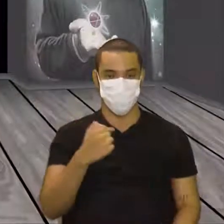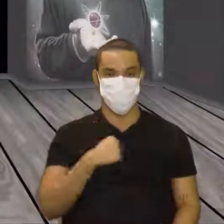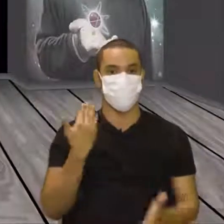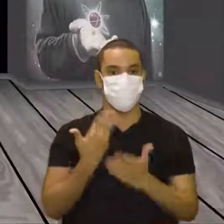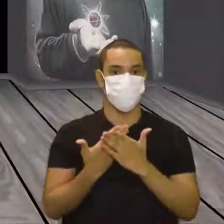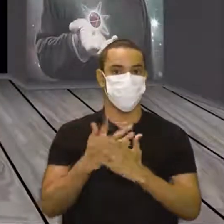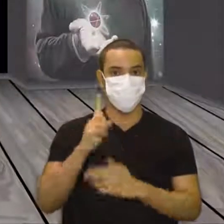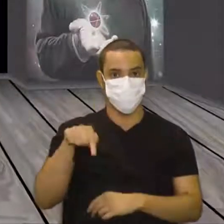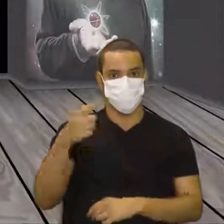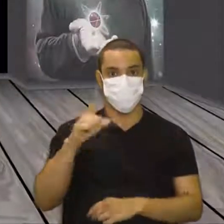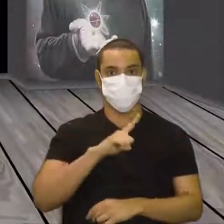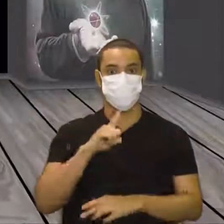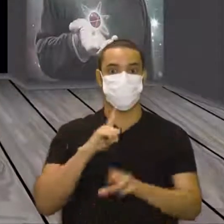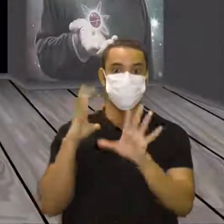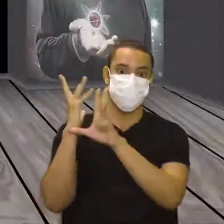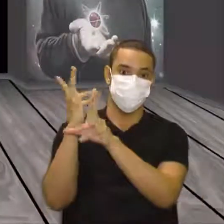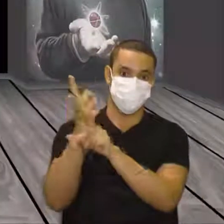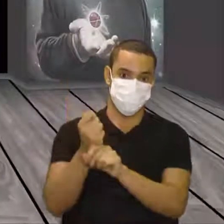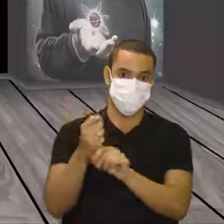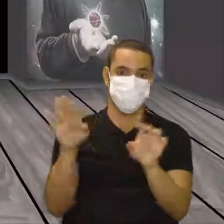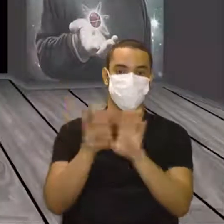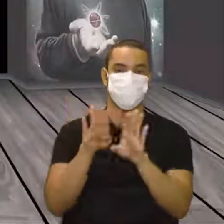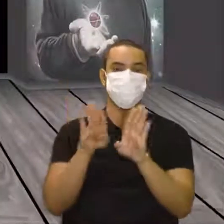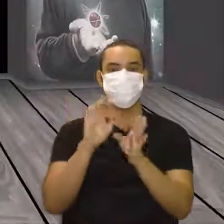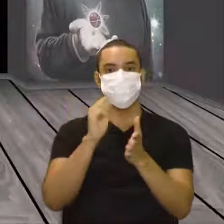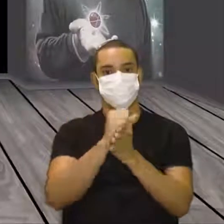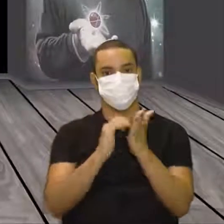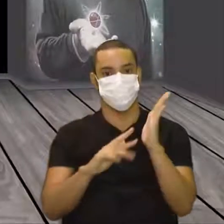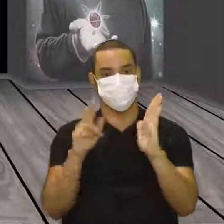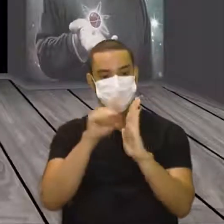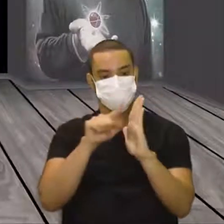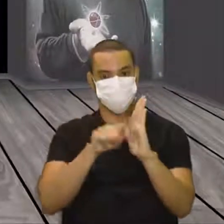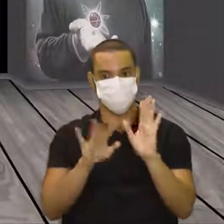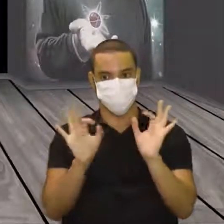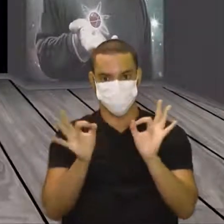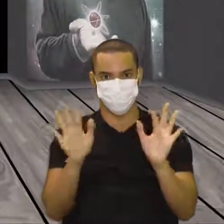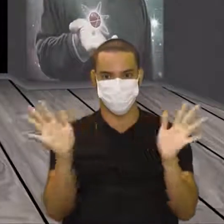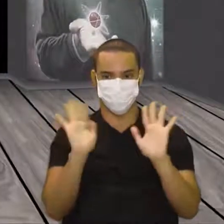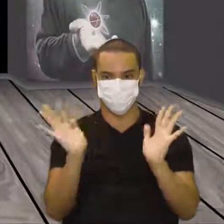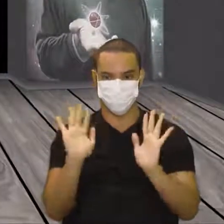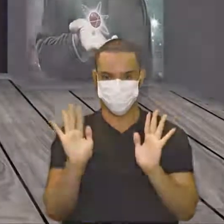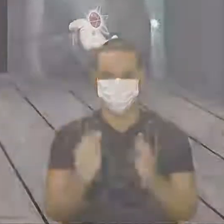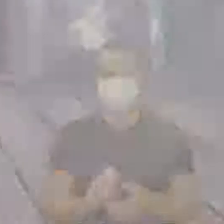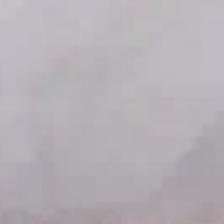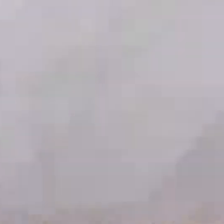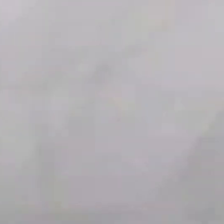comigo que na próxima aula tem revisão e também tem exercícios para vocês. Tchau, tchau!